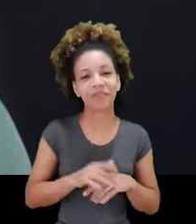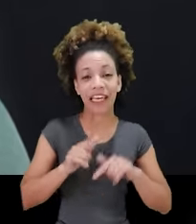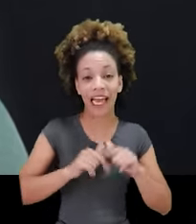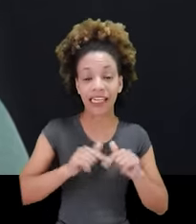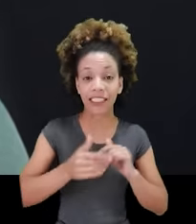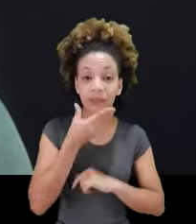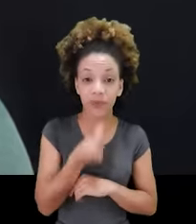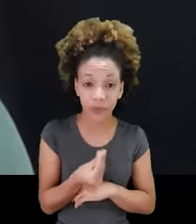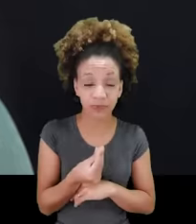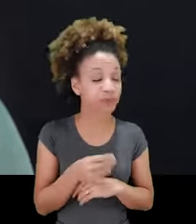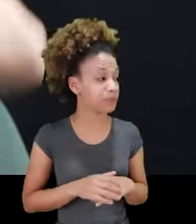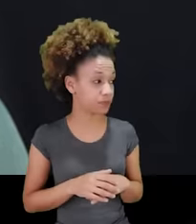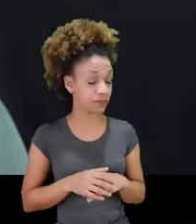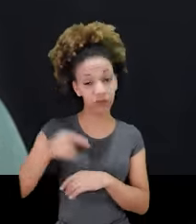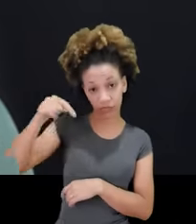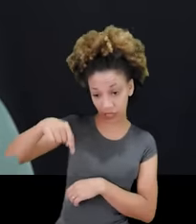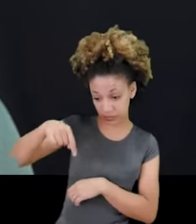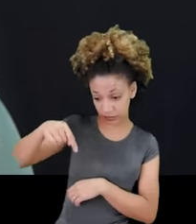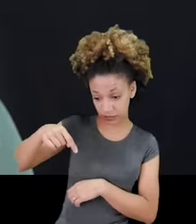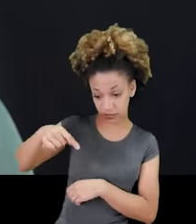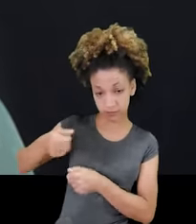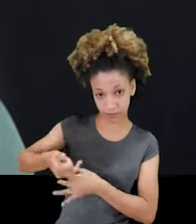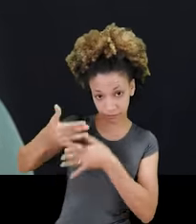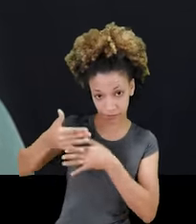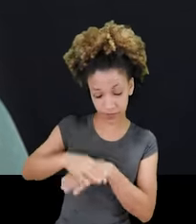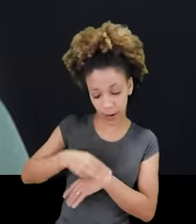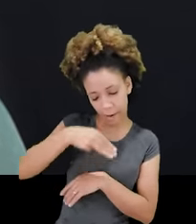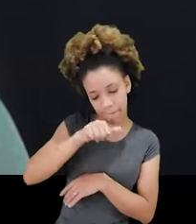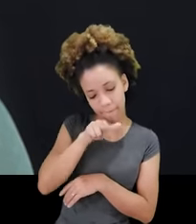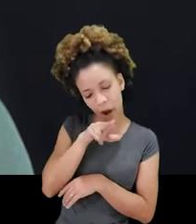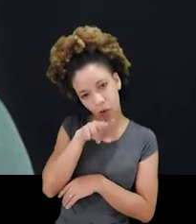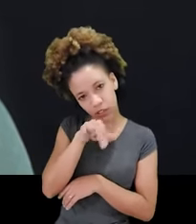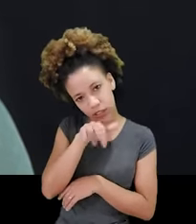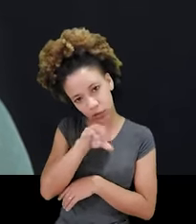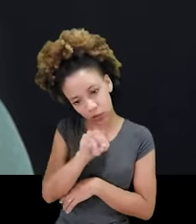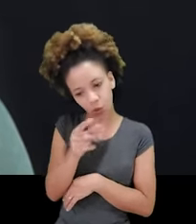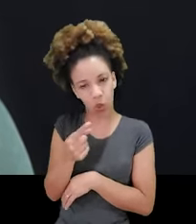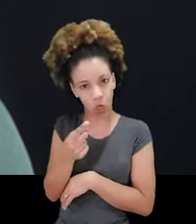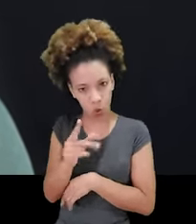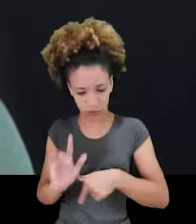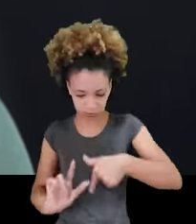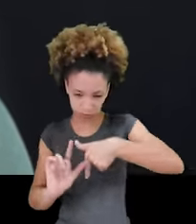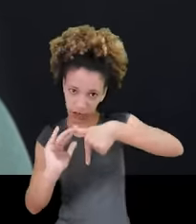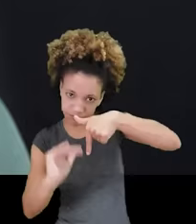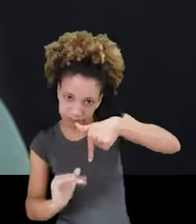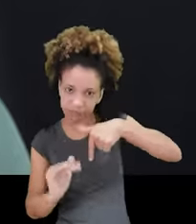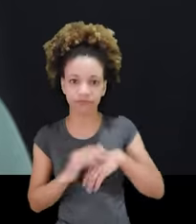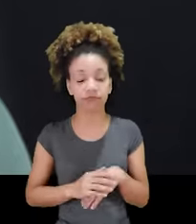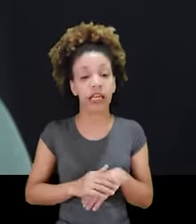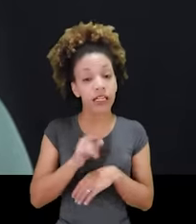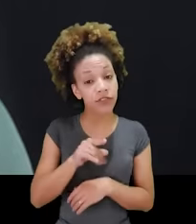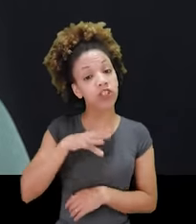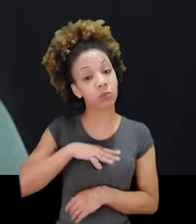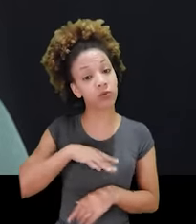masculina. E aqui na descrição do vídeo, Maurício12 é o meu cupom de desconto. E Você de Portugal,